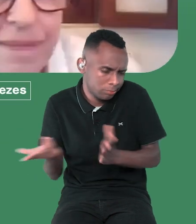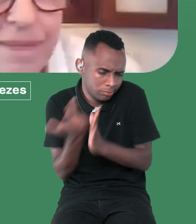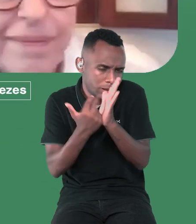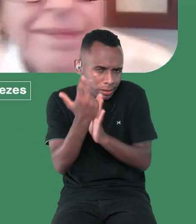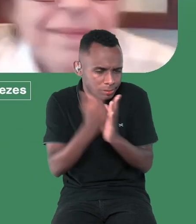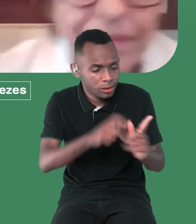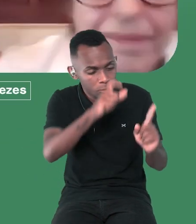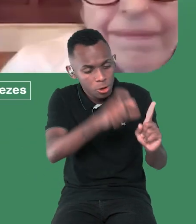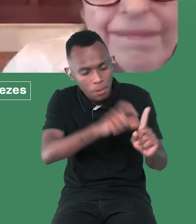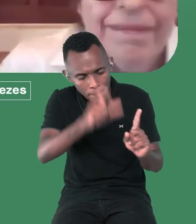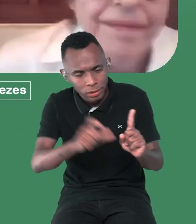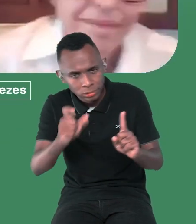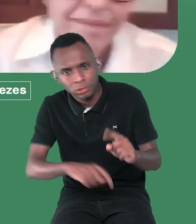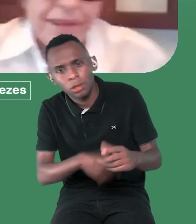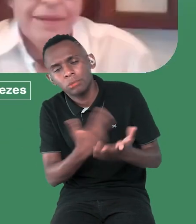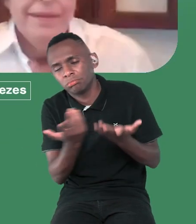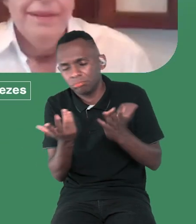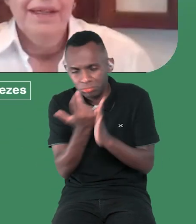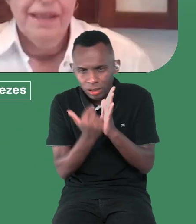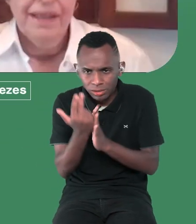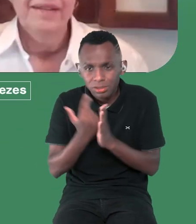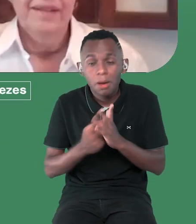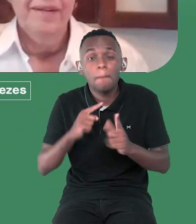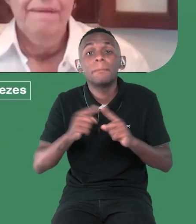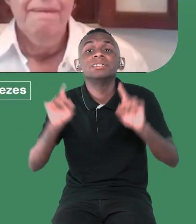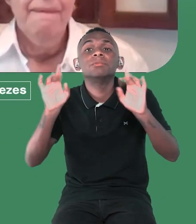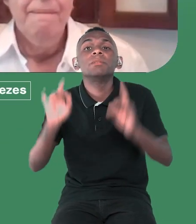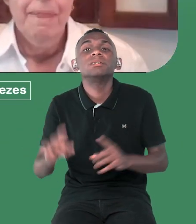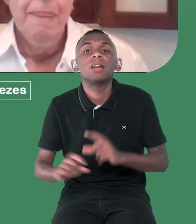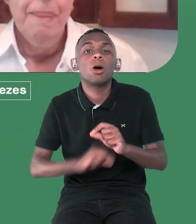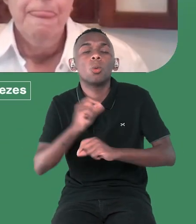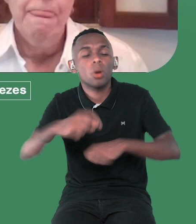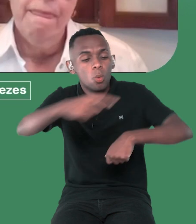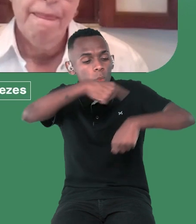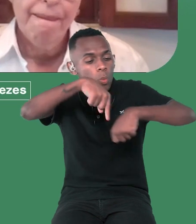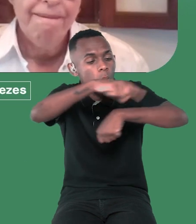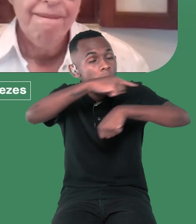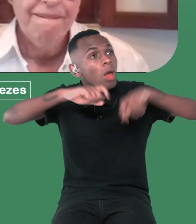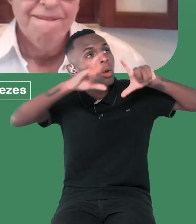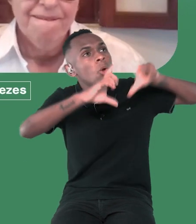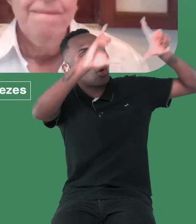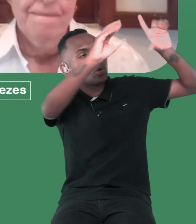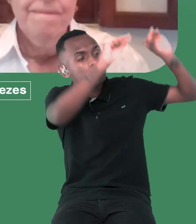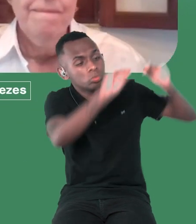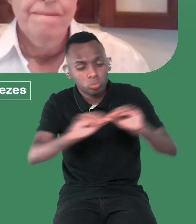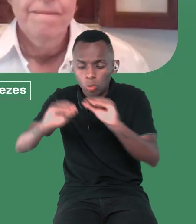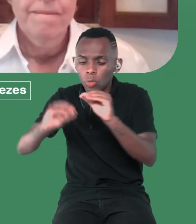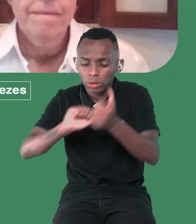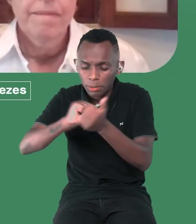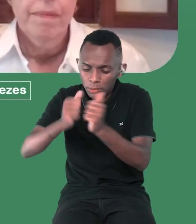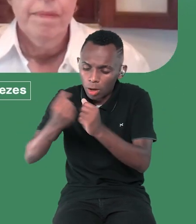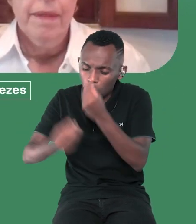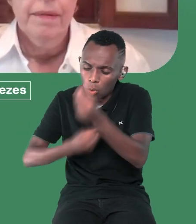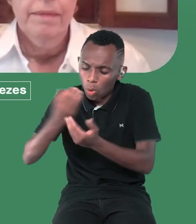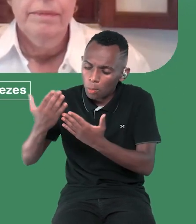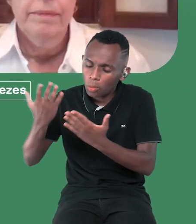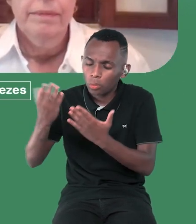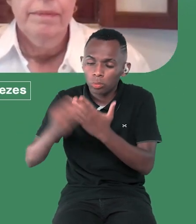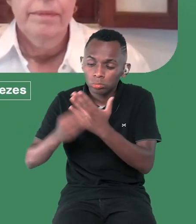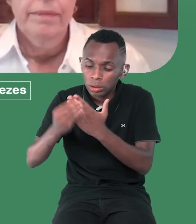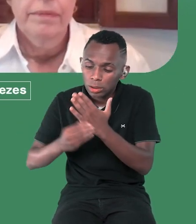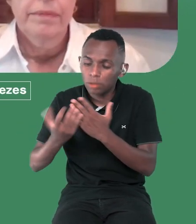aos personagens, com as ilustrações, Sim. mas especialmente aqui no relógio, como é que foi? A Thaís até tinha comentado